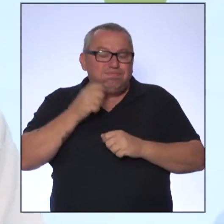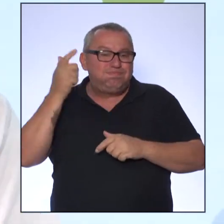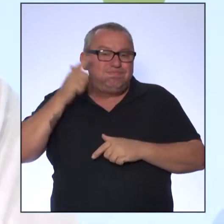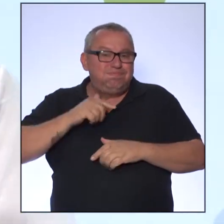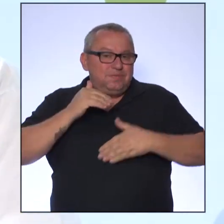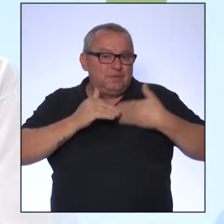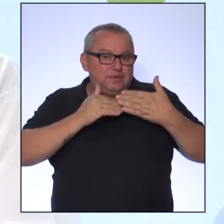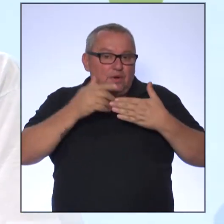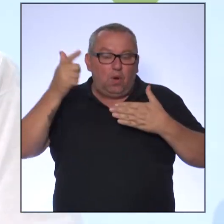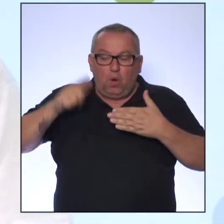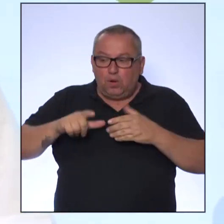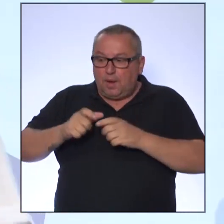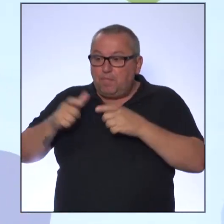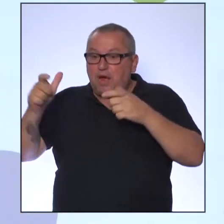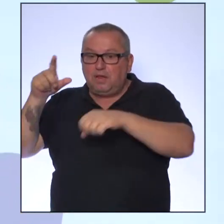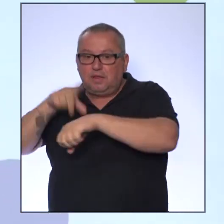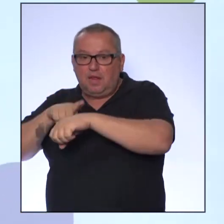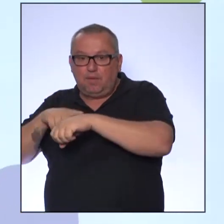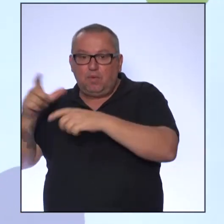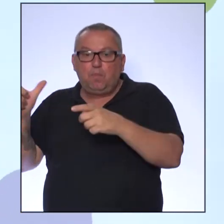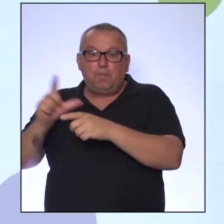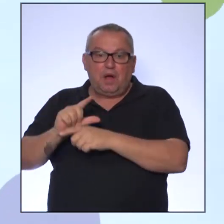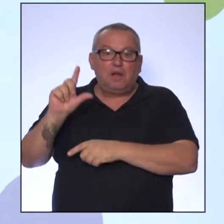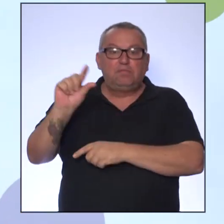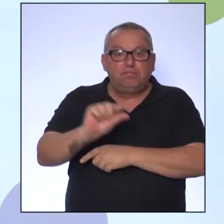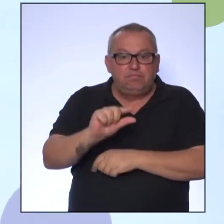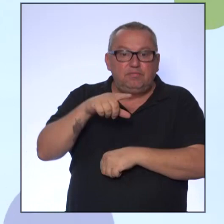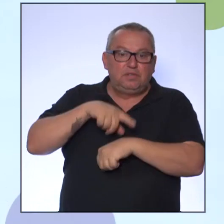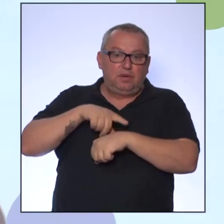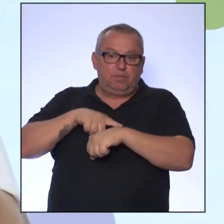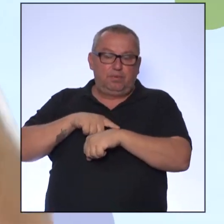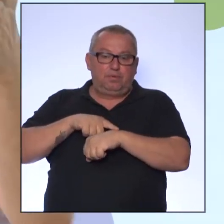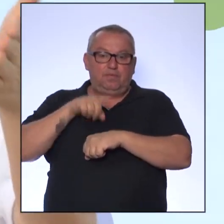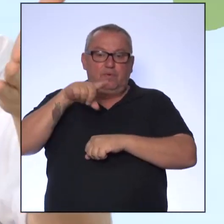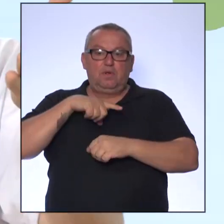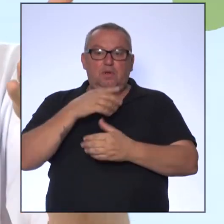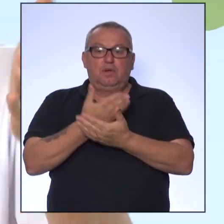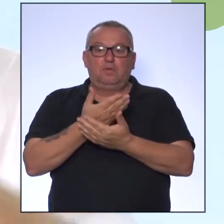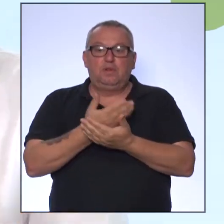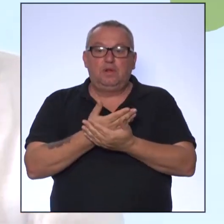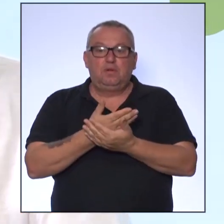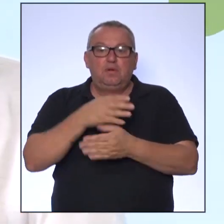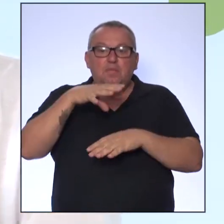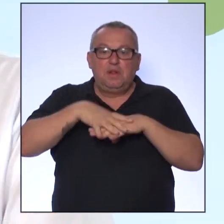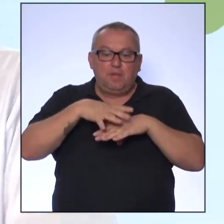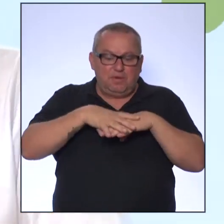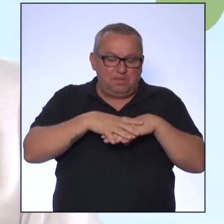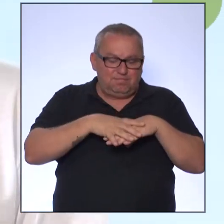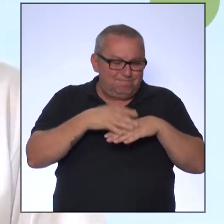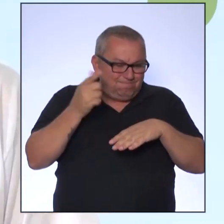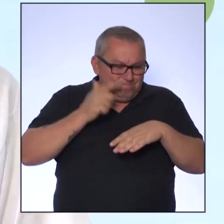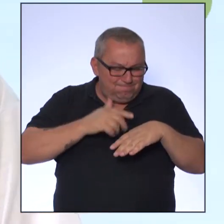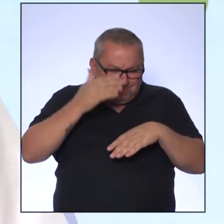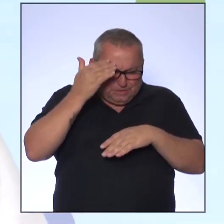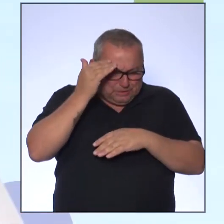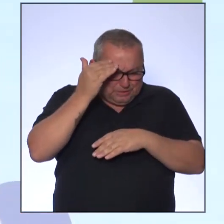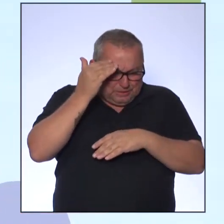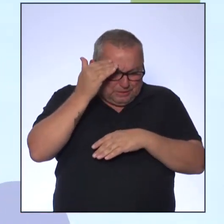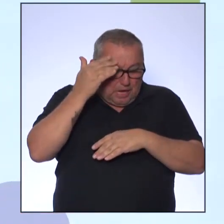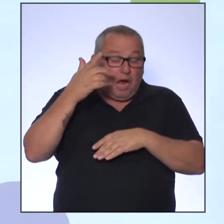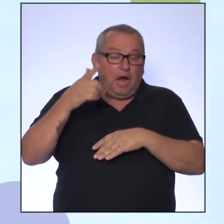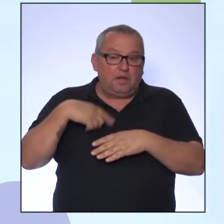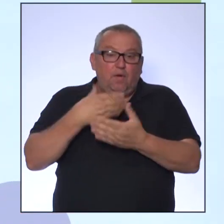mais tempo, outras menos tempo. Outra coisa muito importante, você está estudando matemática, não está entendendo? Você vai dedicar mais tempo para